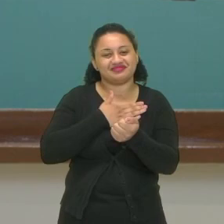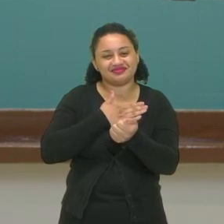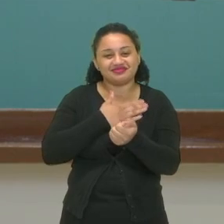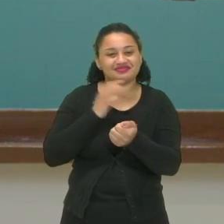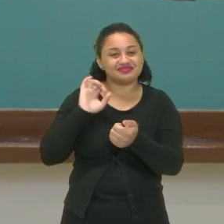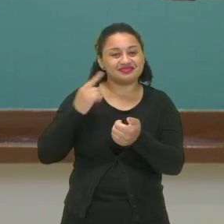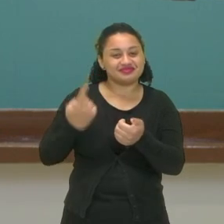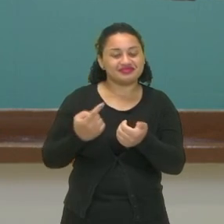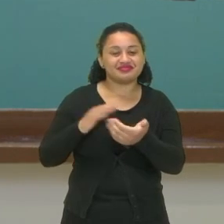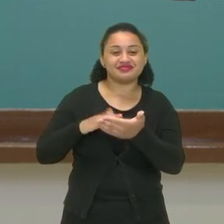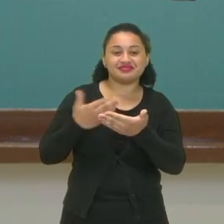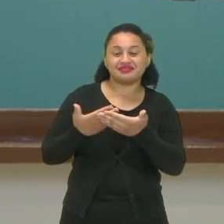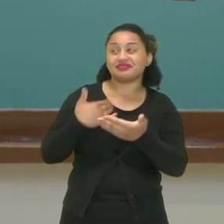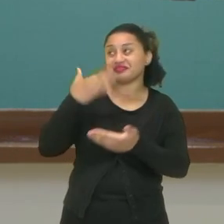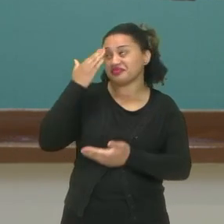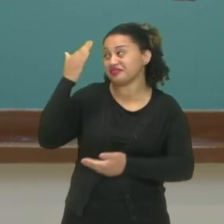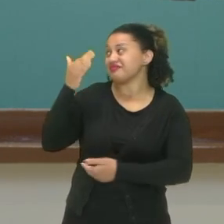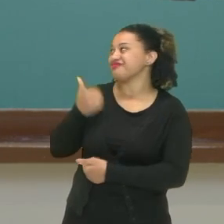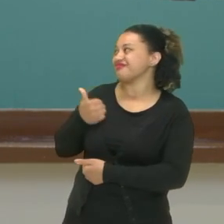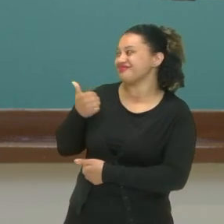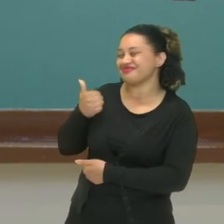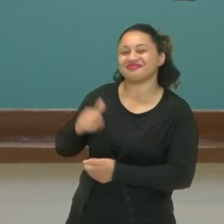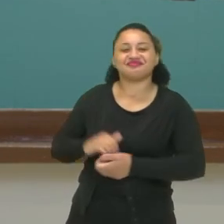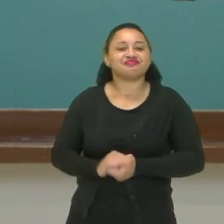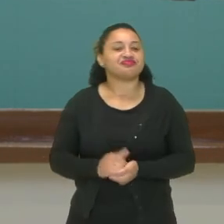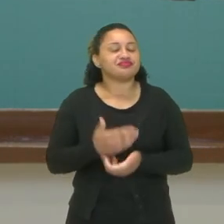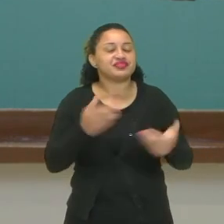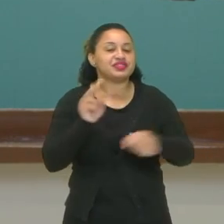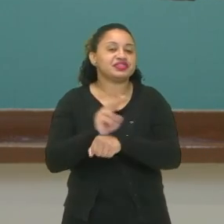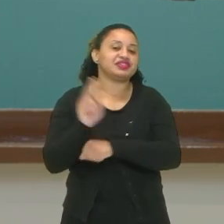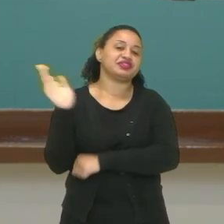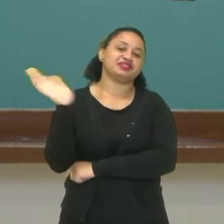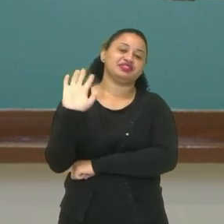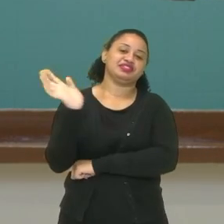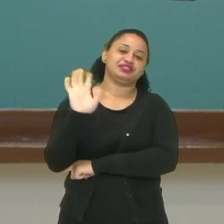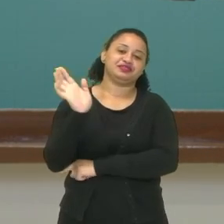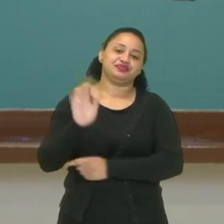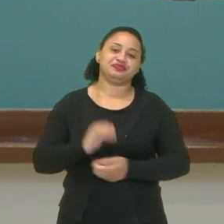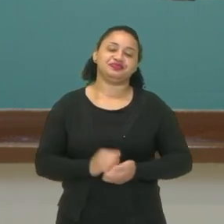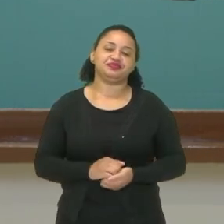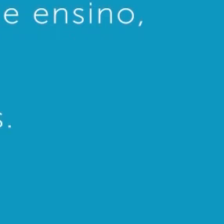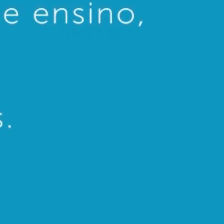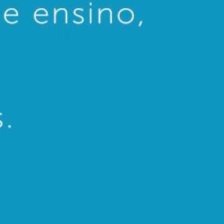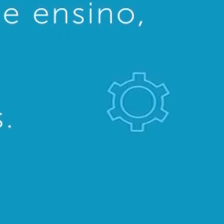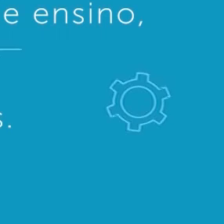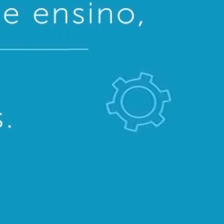Jéssica, obrigado, né, nossa intérprete. Fiquem bem, se cuidem e até a próxima.